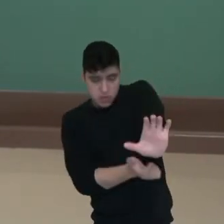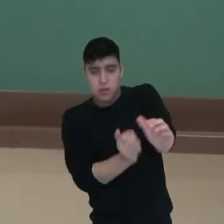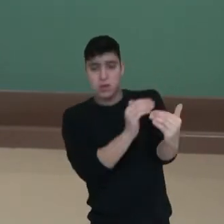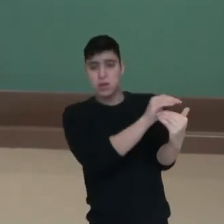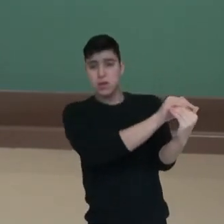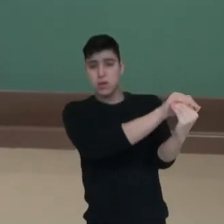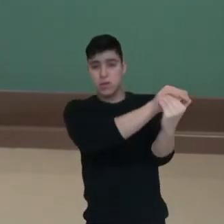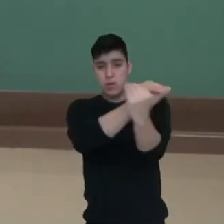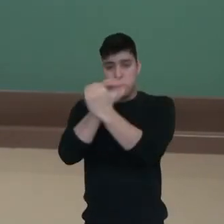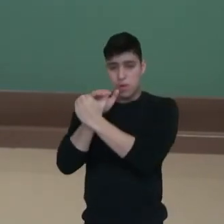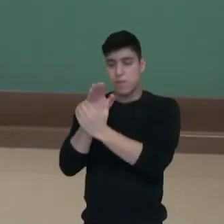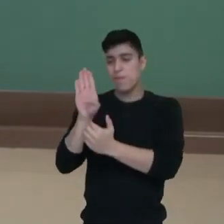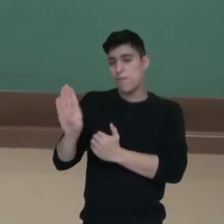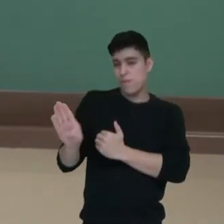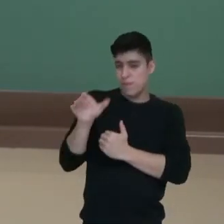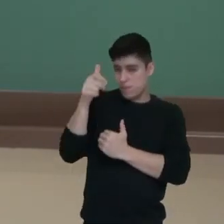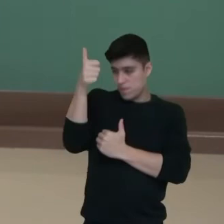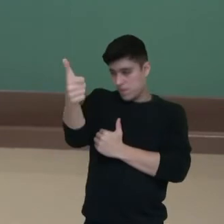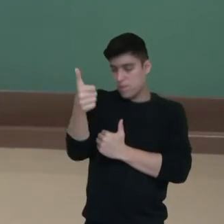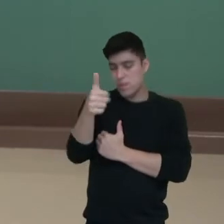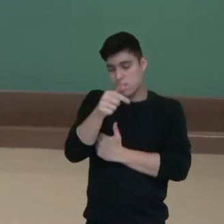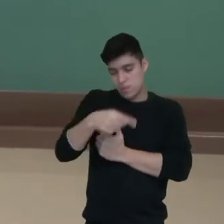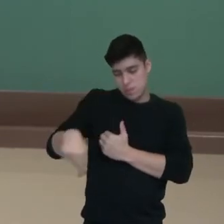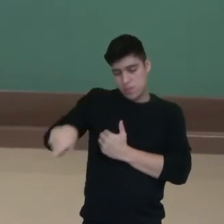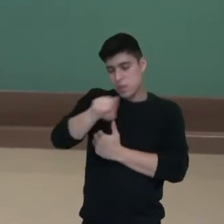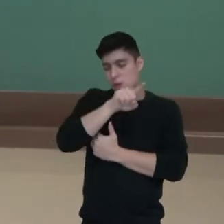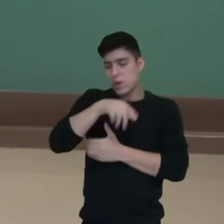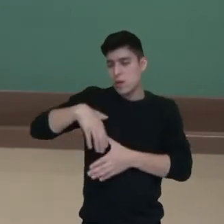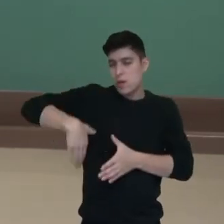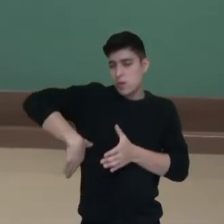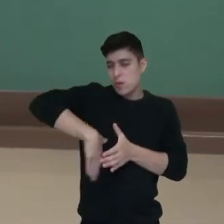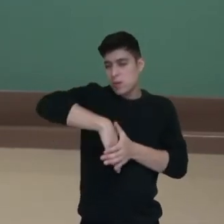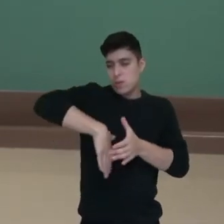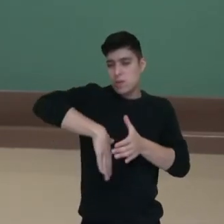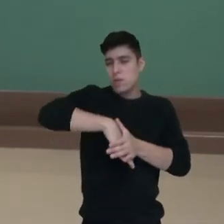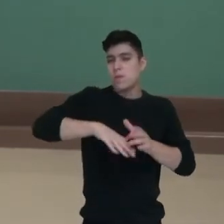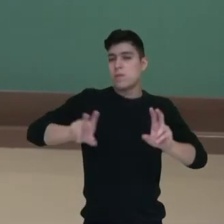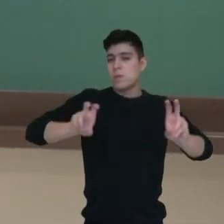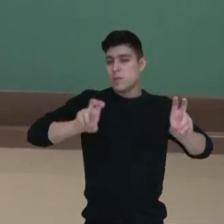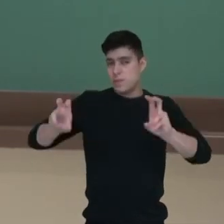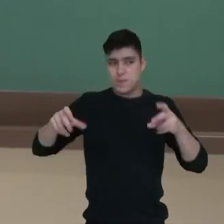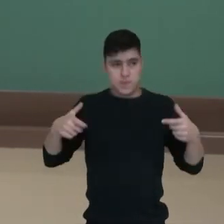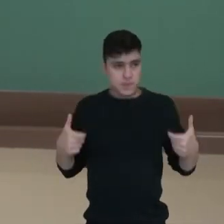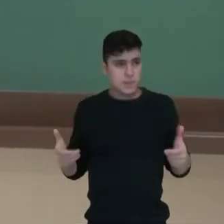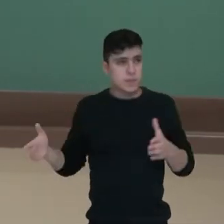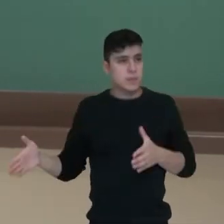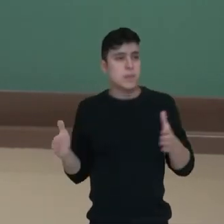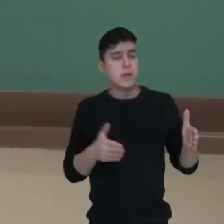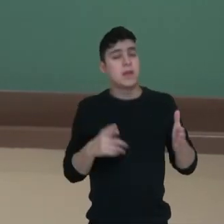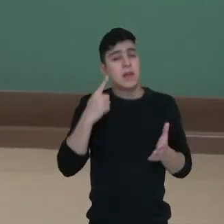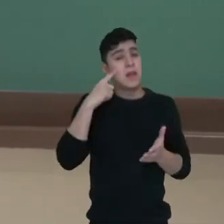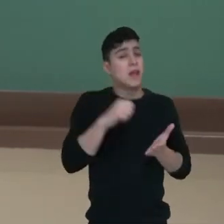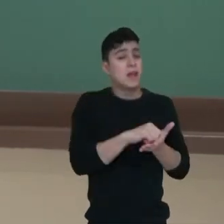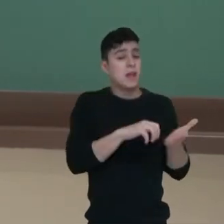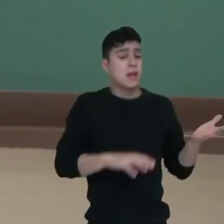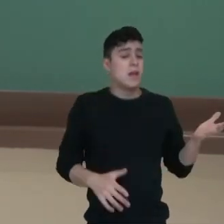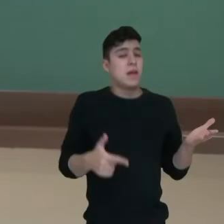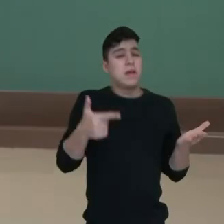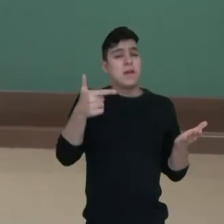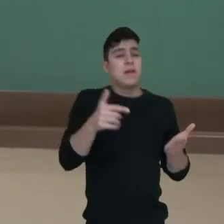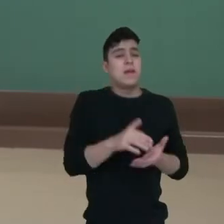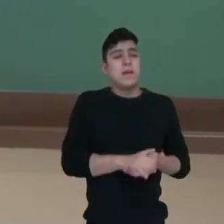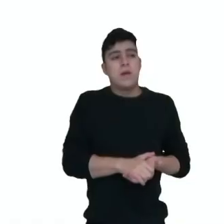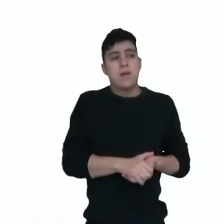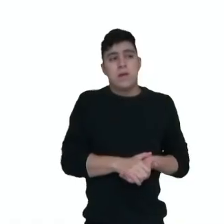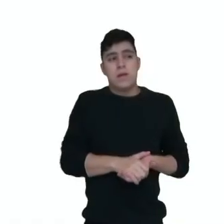igualam na mesma categoria para fazer o futebol de cinco nas Paralimpíadas. Agora a gente vai para o exercício de número